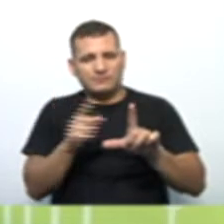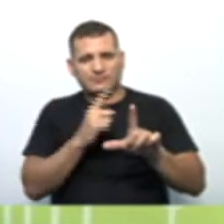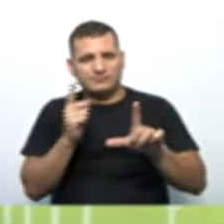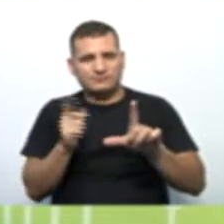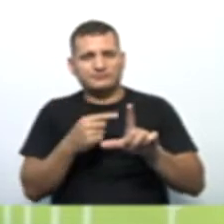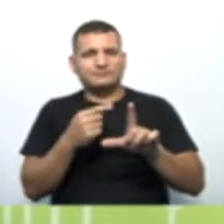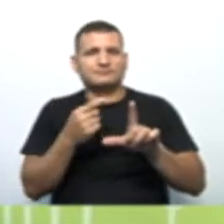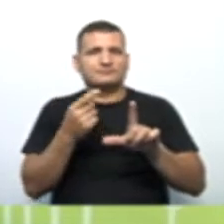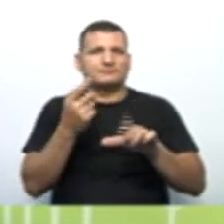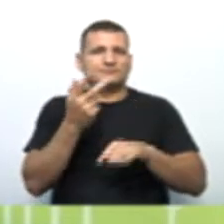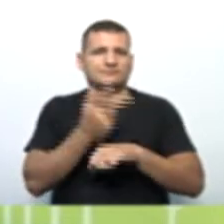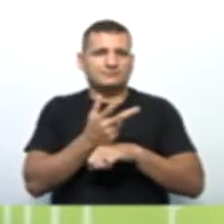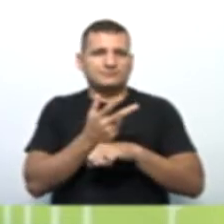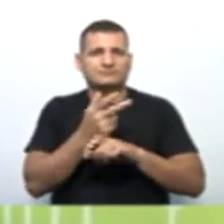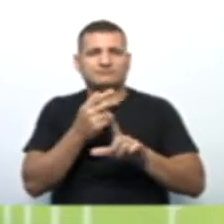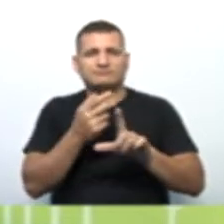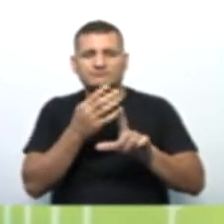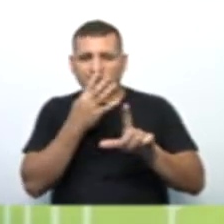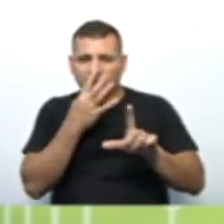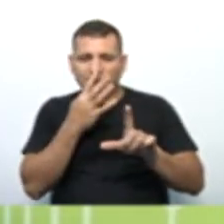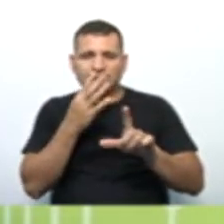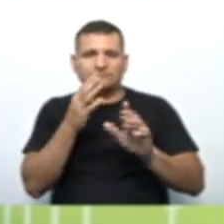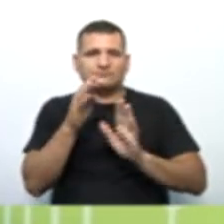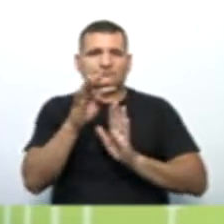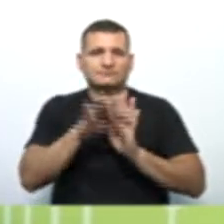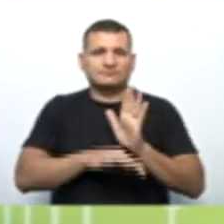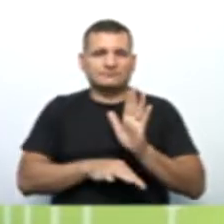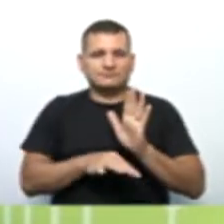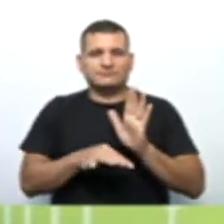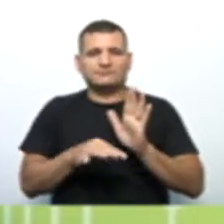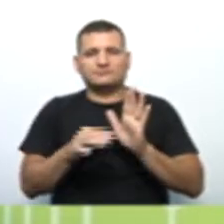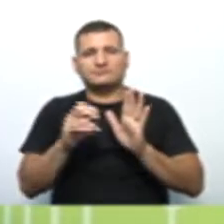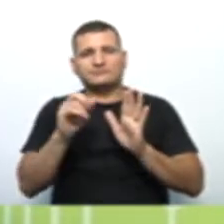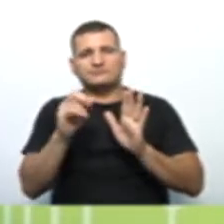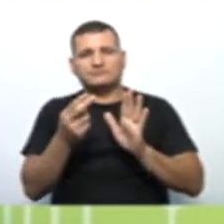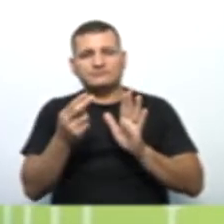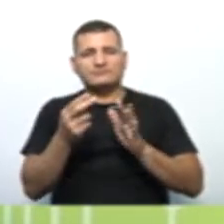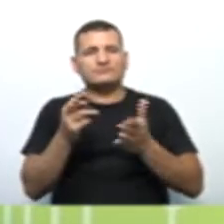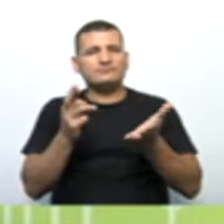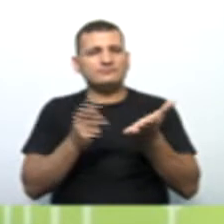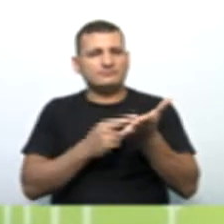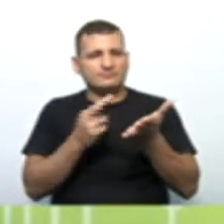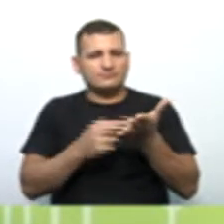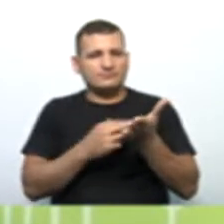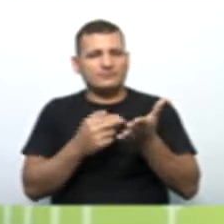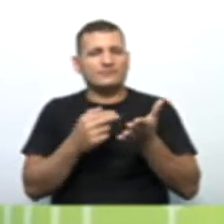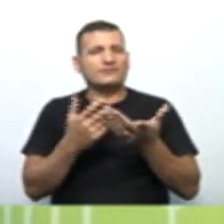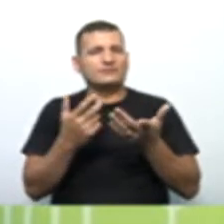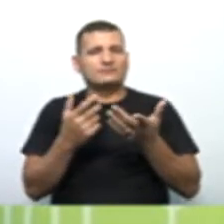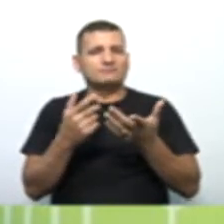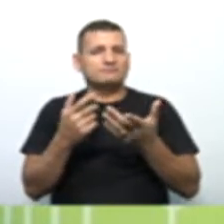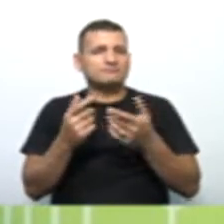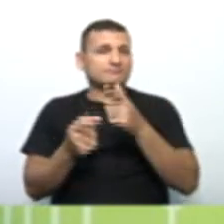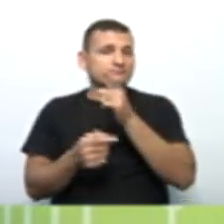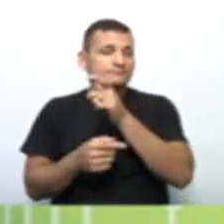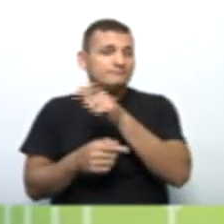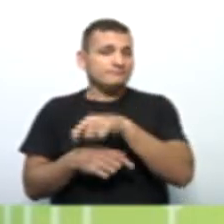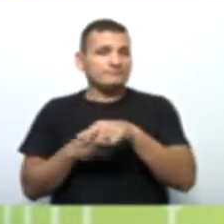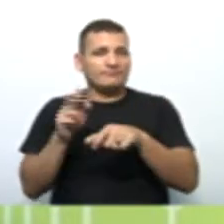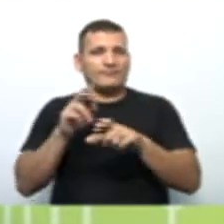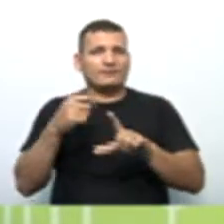vídeos e colocar músicas e colocar tejo após o gol colocar a matéria de revista e ele tem que passar um tempão ali